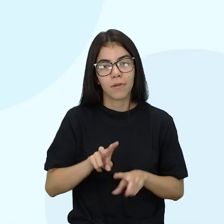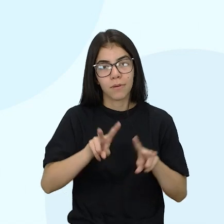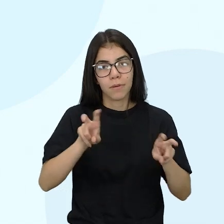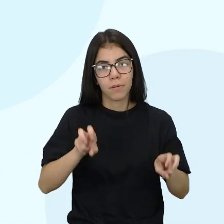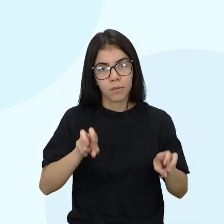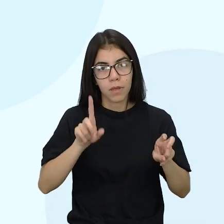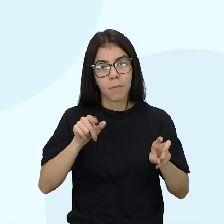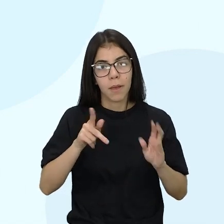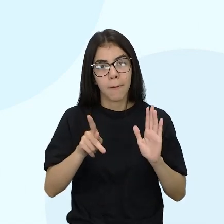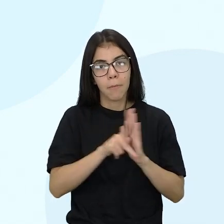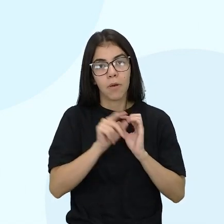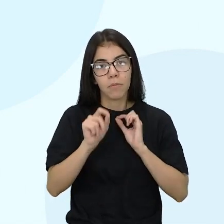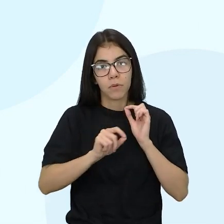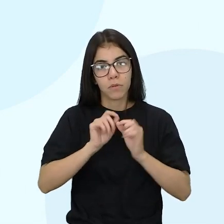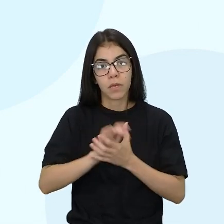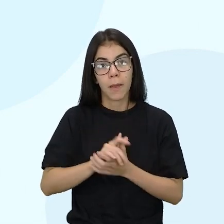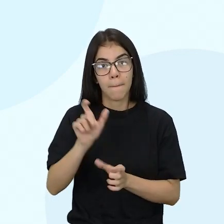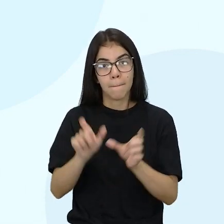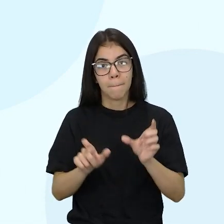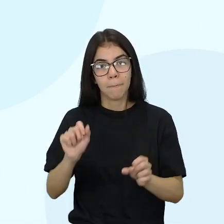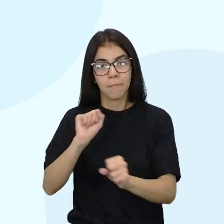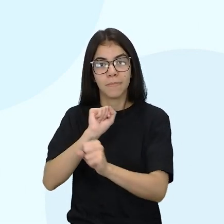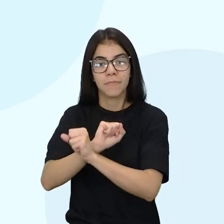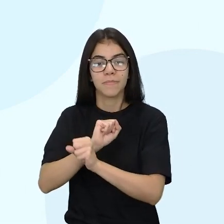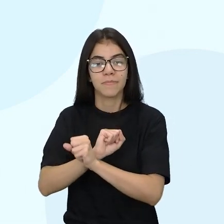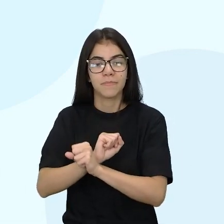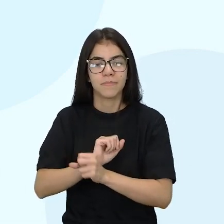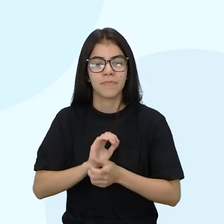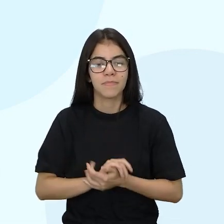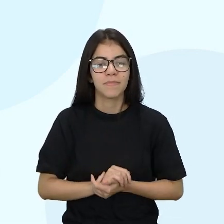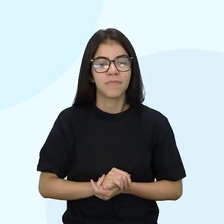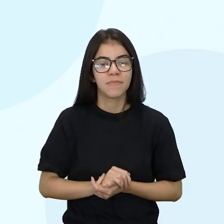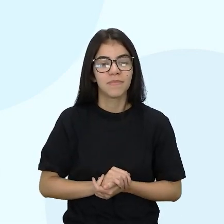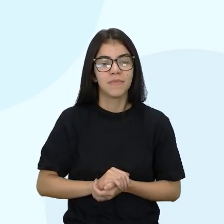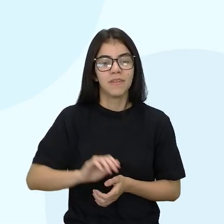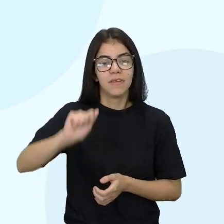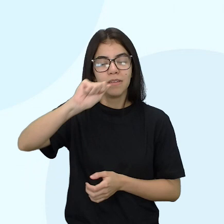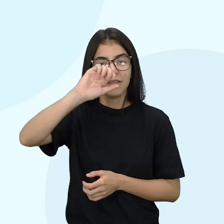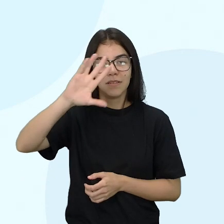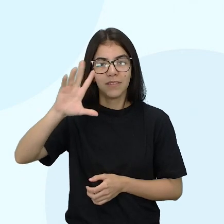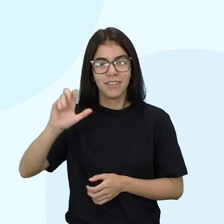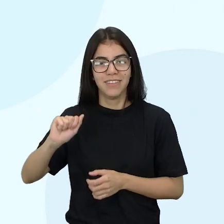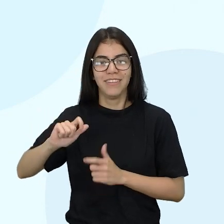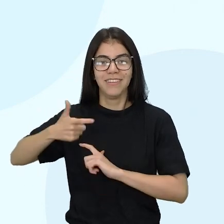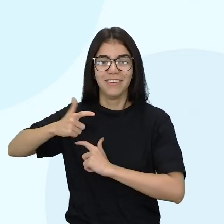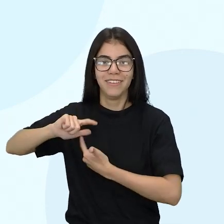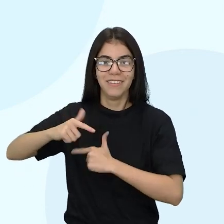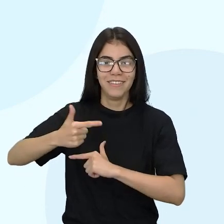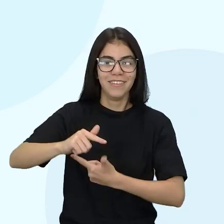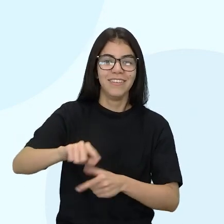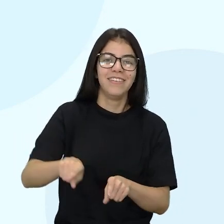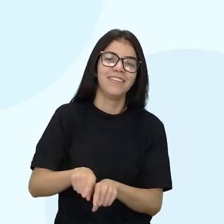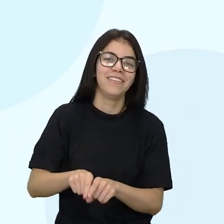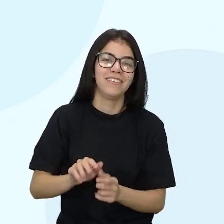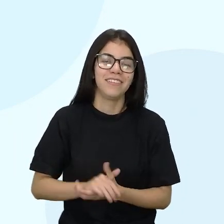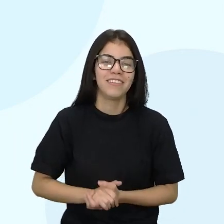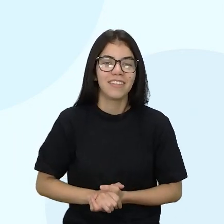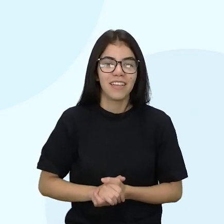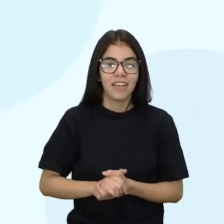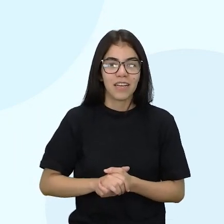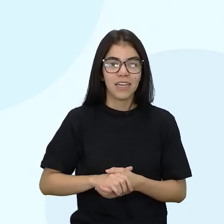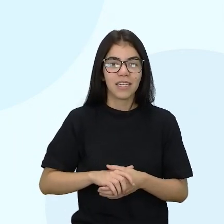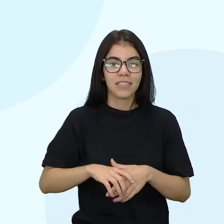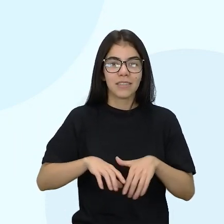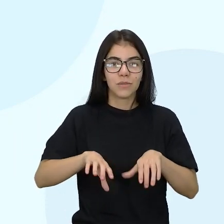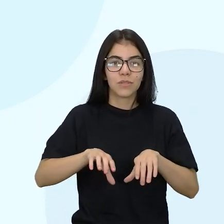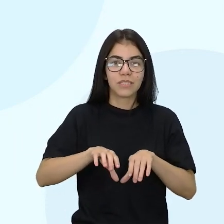referia-se aos escravos africanos e afrodescendentes que fugiram do engenho de cana-de-açúcar,